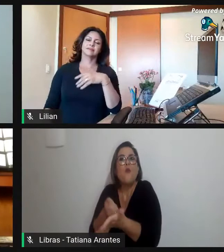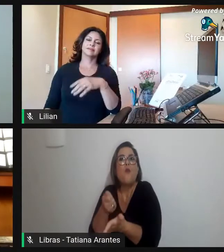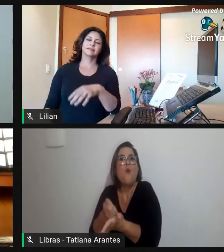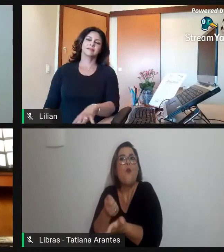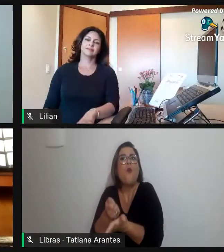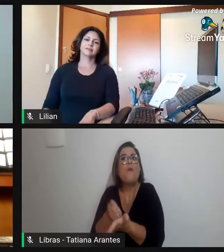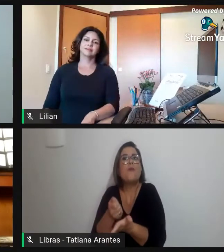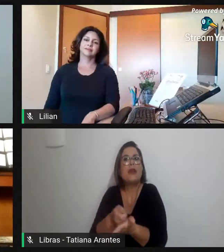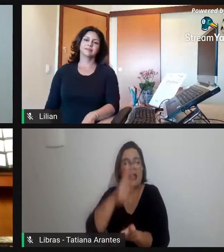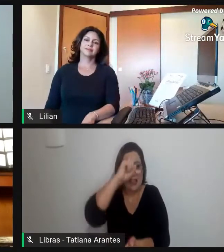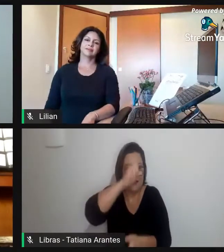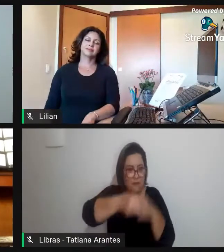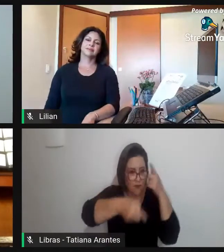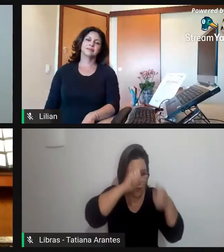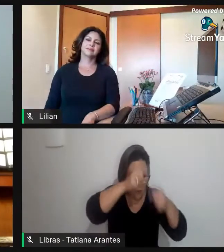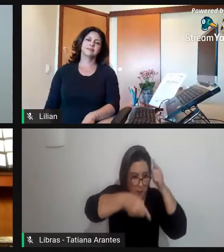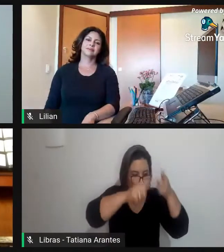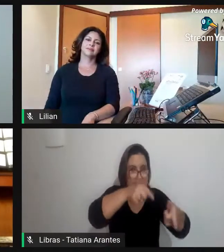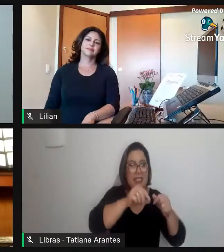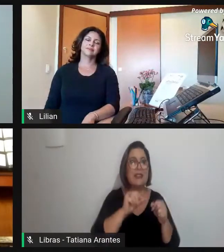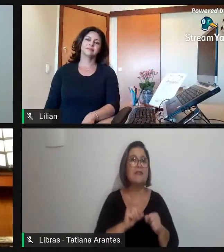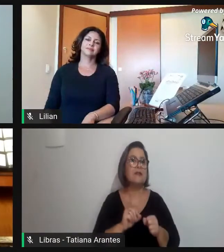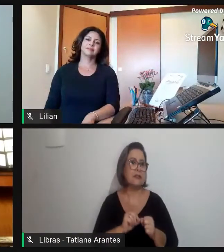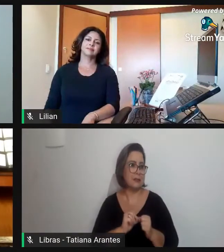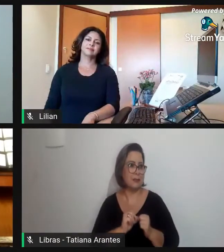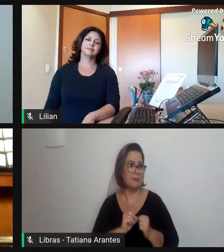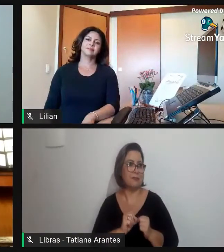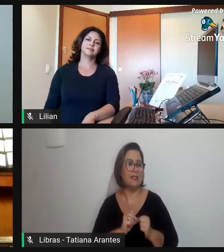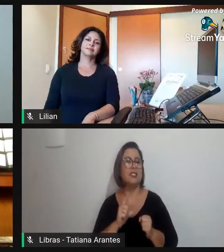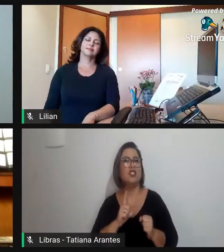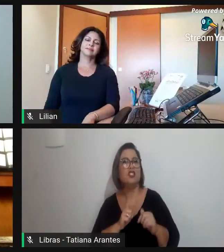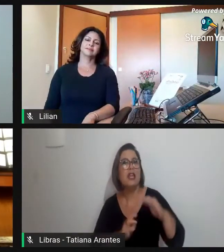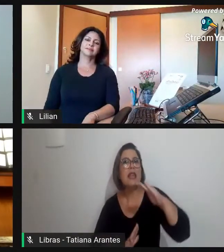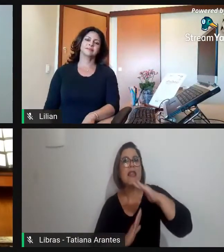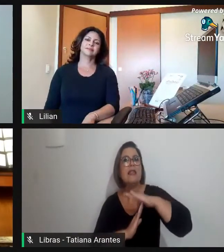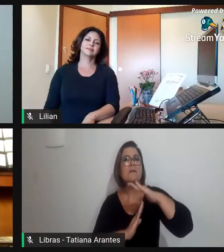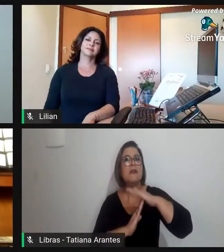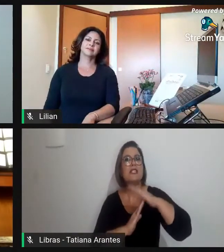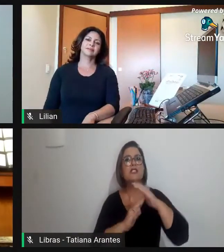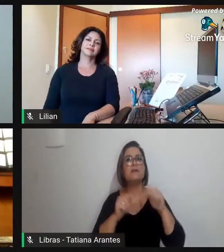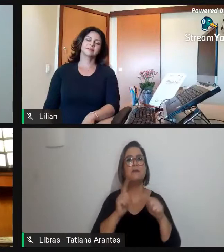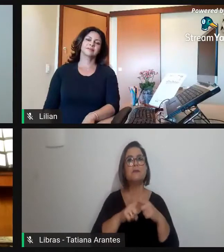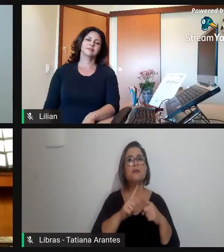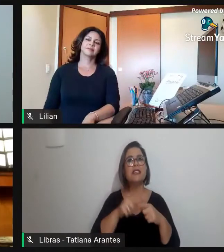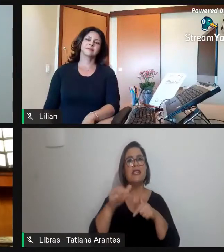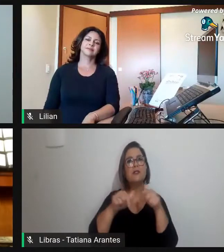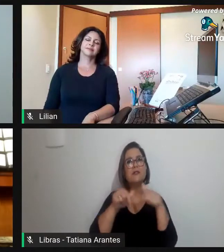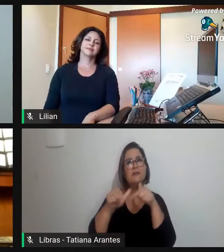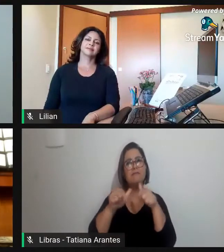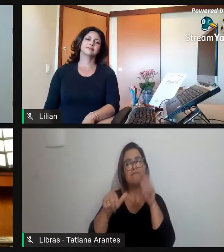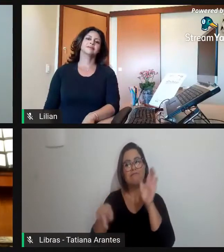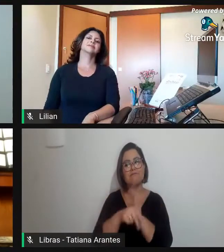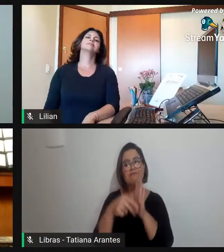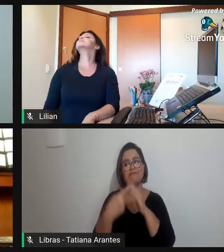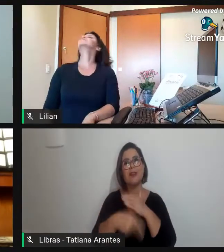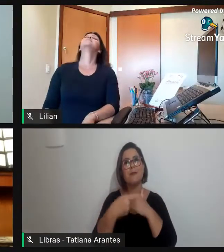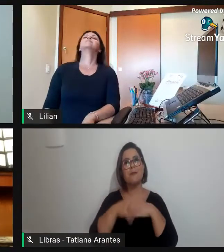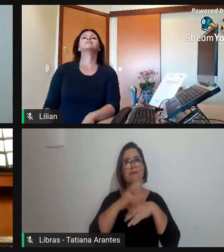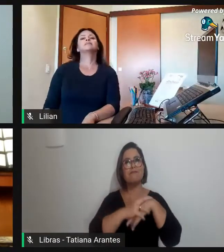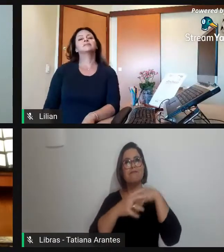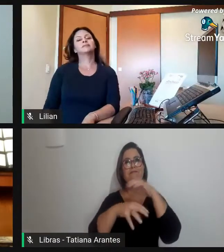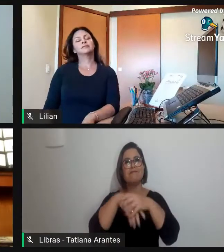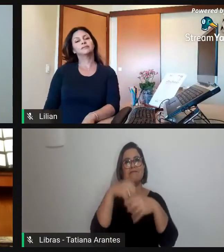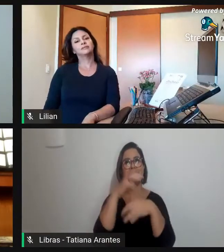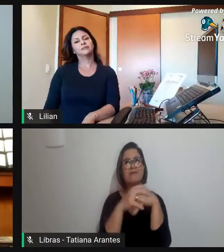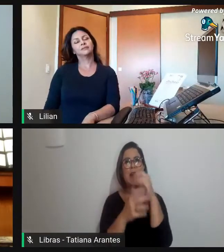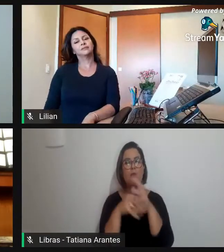produção maior, até porque existiam limitações. O trabalho era manual. Então, uma nova tecnologia que